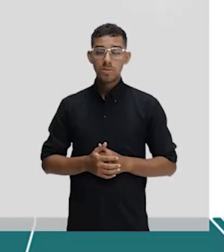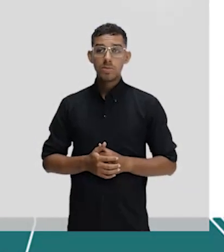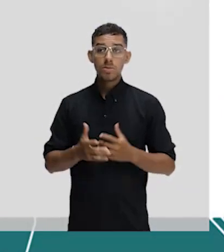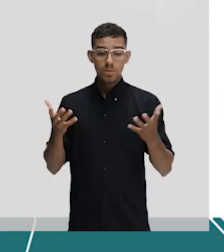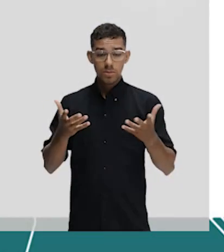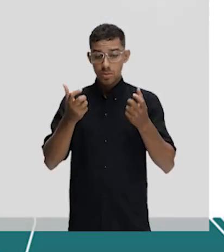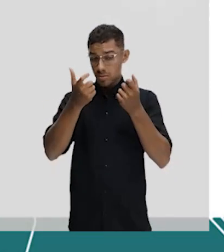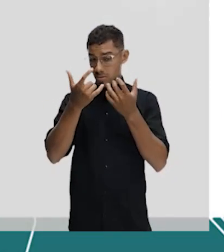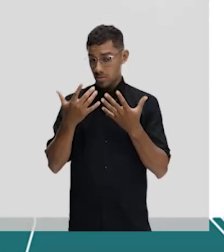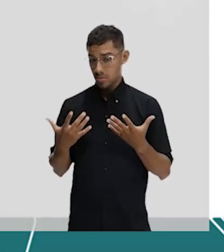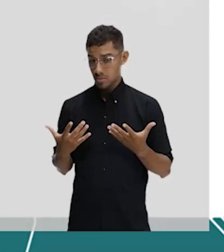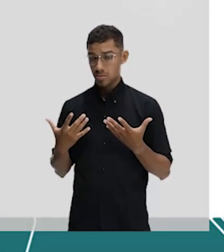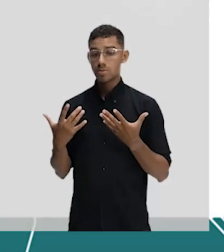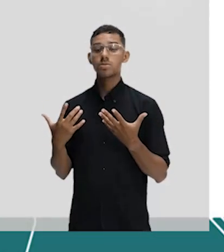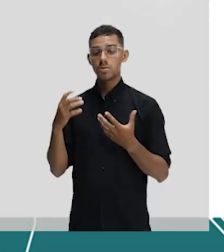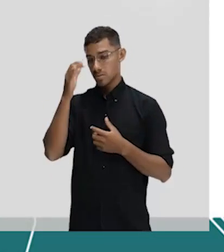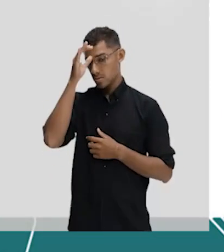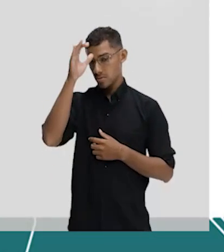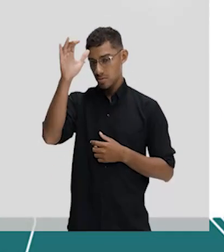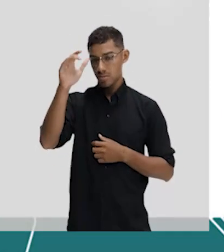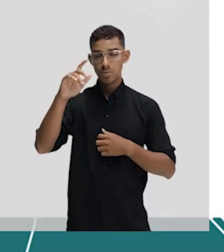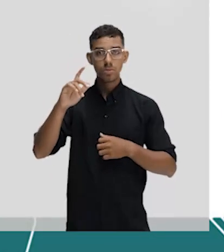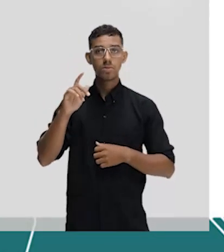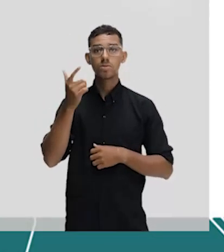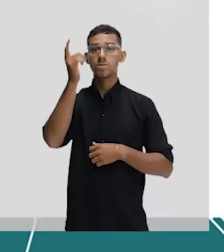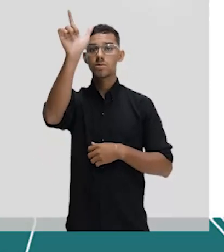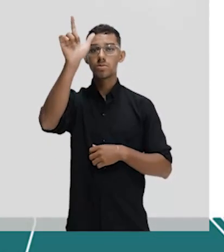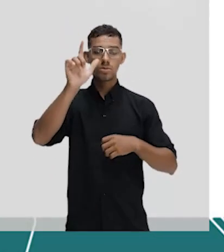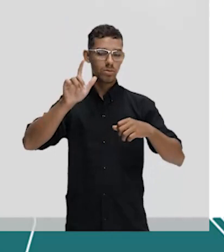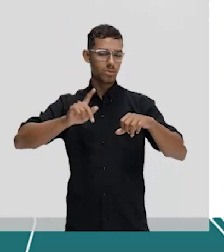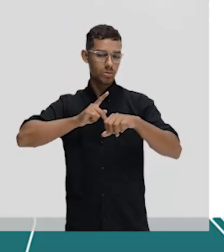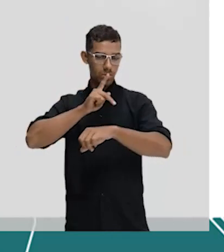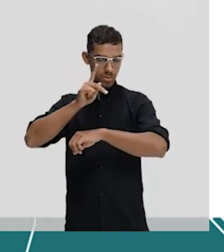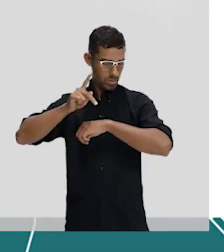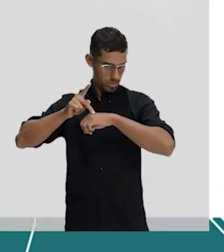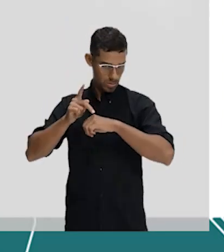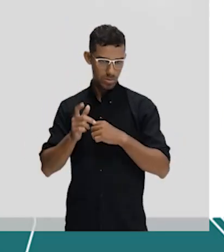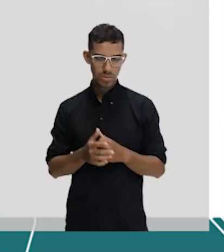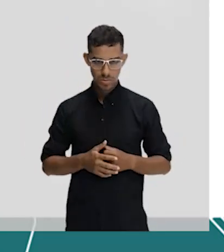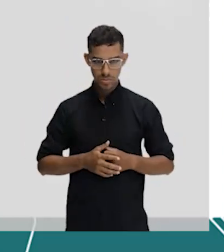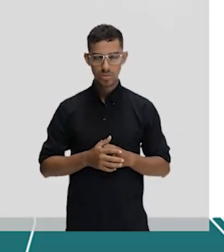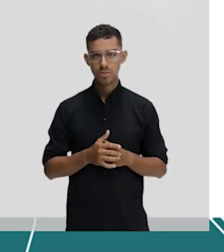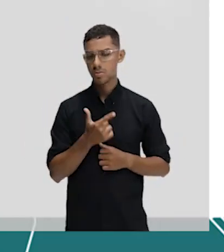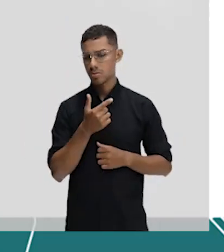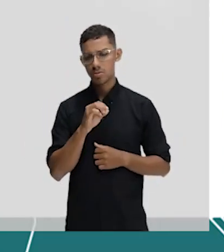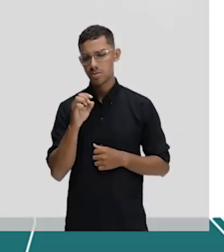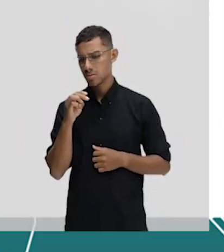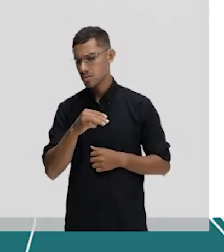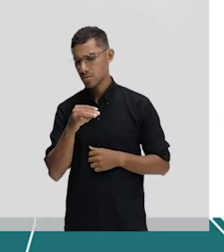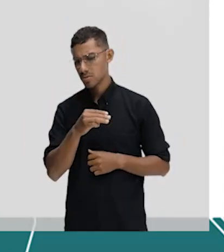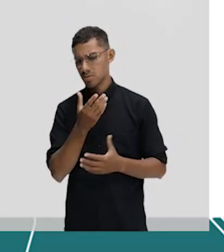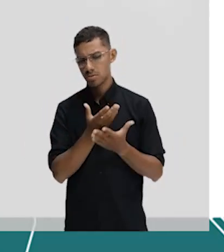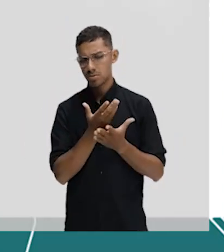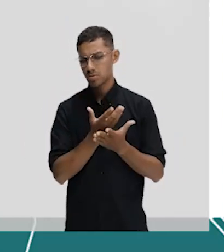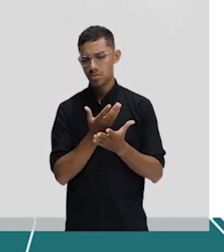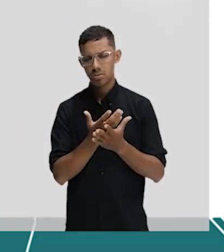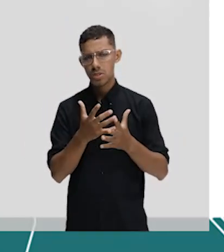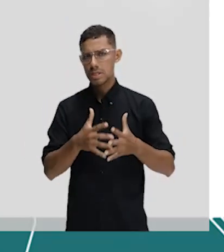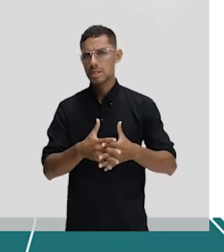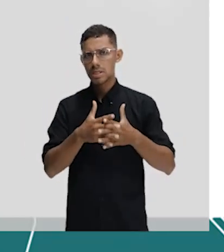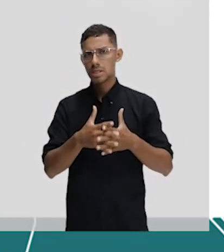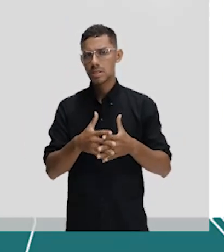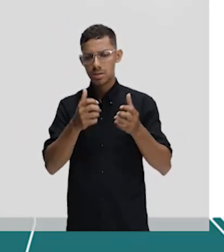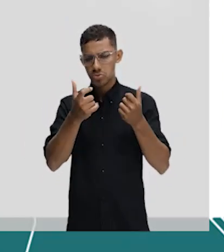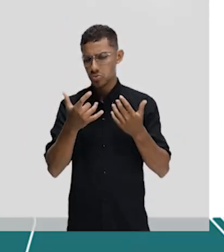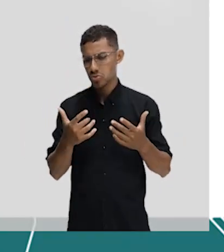Agora a gente vai falar de espaços culturais fora do país. Gente, com 20 minutos de aula que nós temos agora, é complicado você